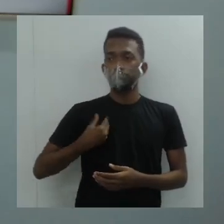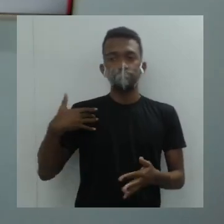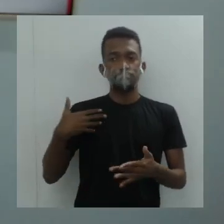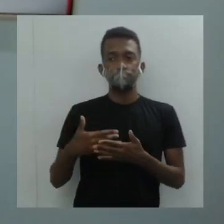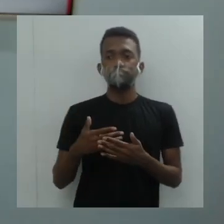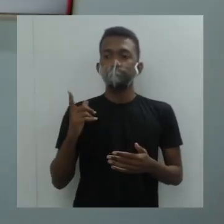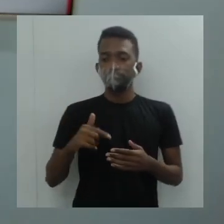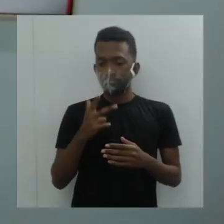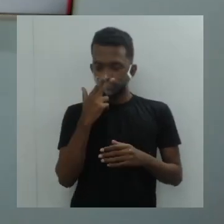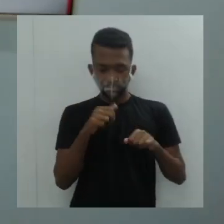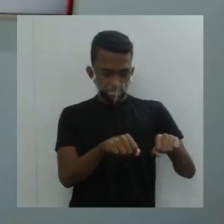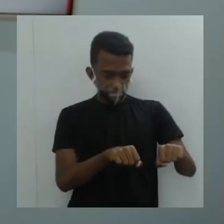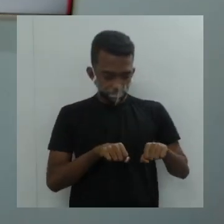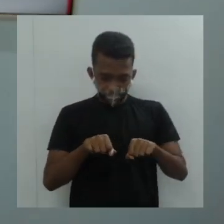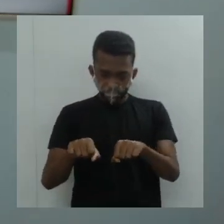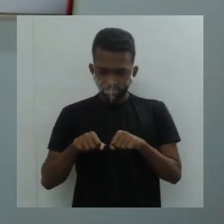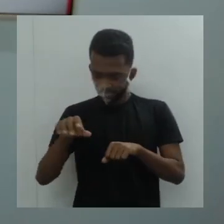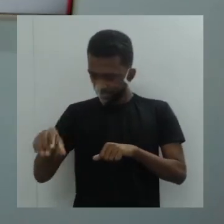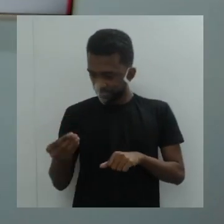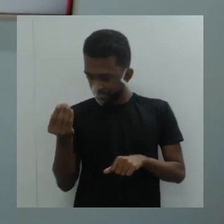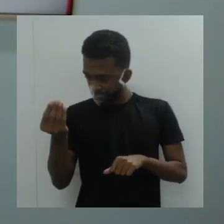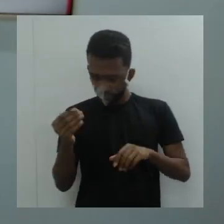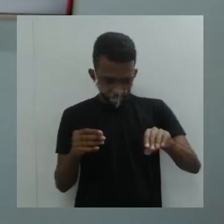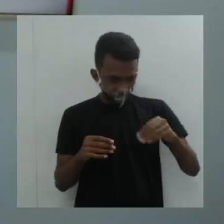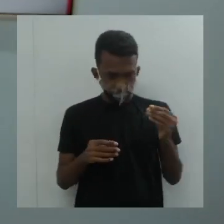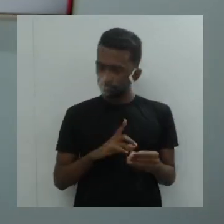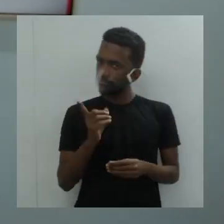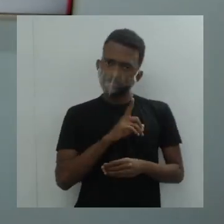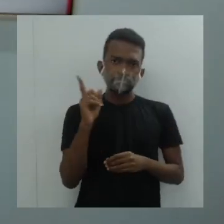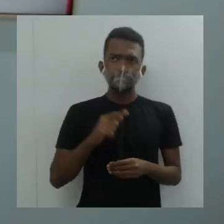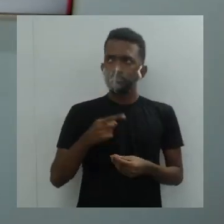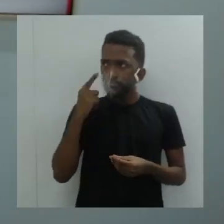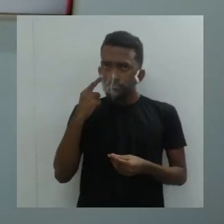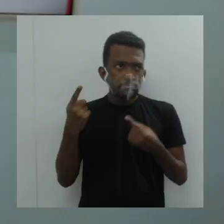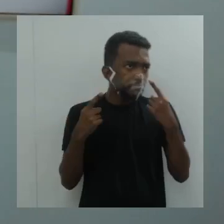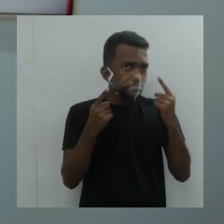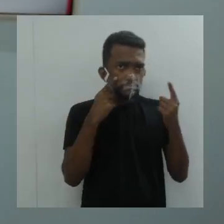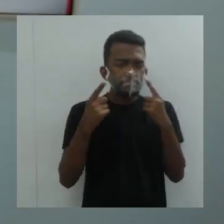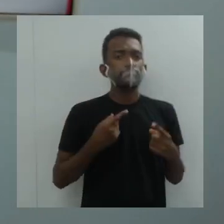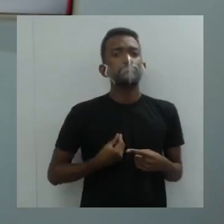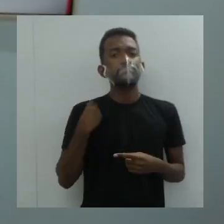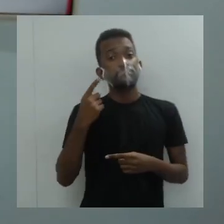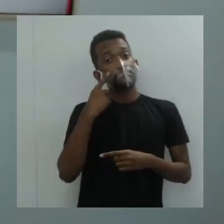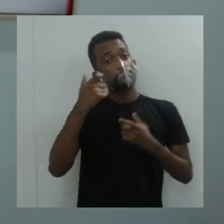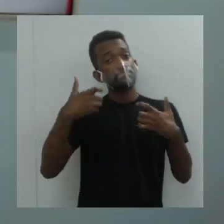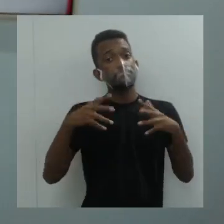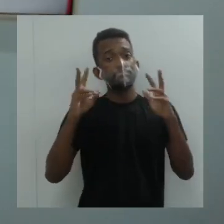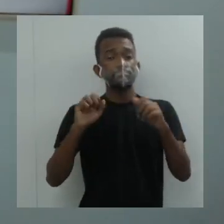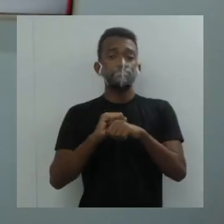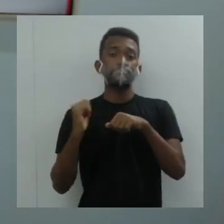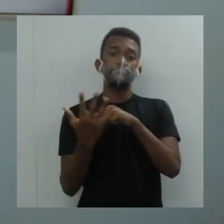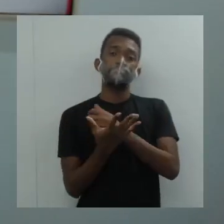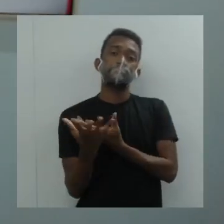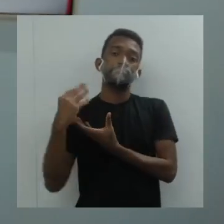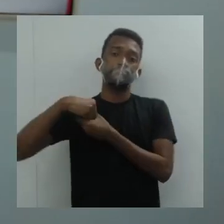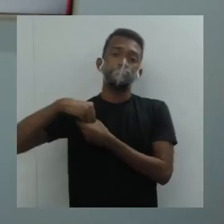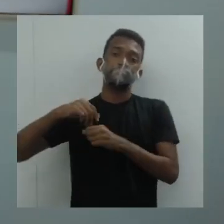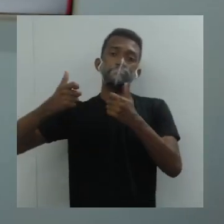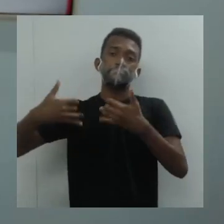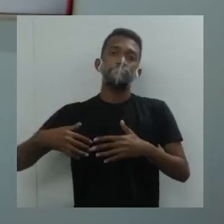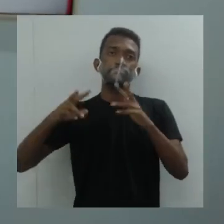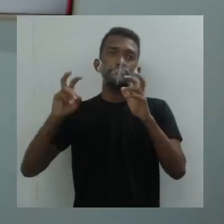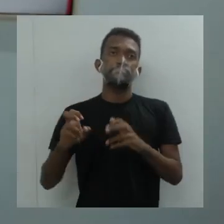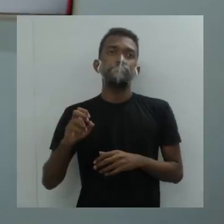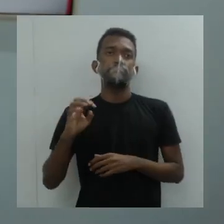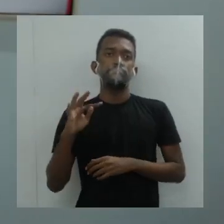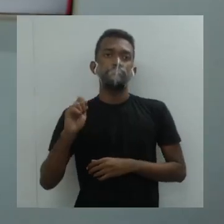em várias gavetas separadas, não. Faz parte do nosso cotidiano. Veja que eu trouxe aqui a questão da pandemia, quando eu vou falar de taxa